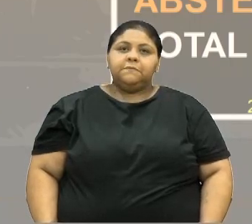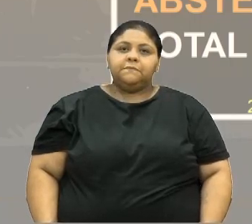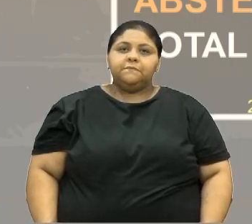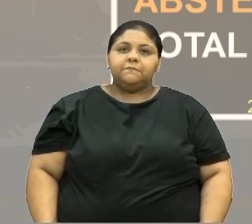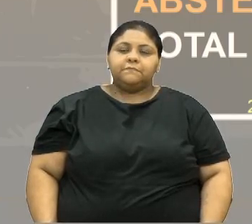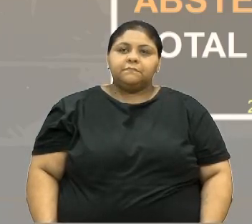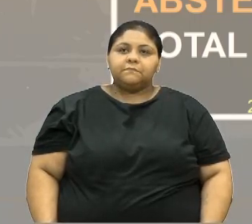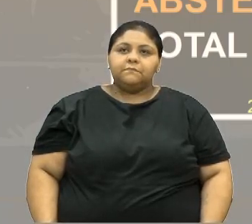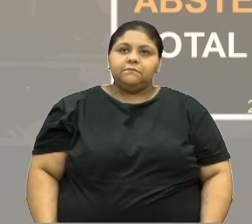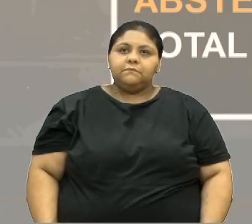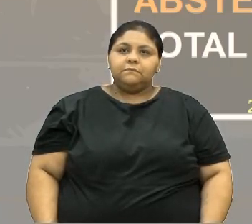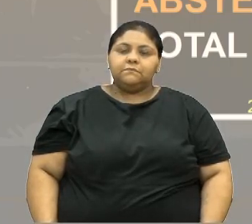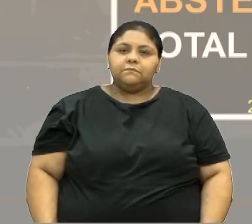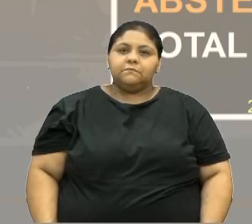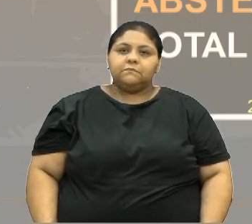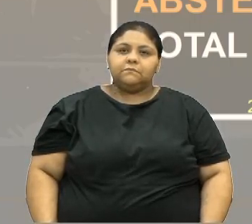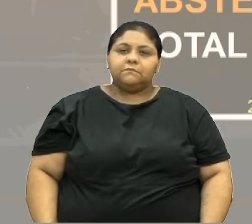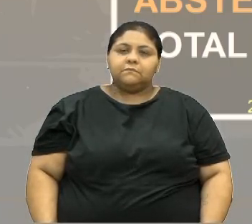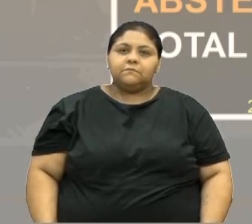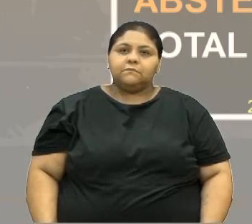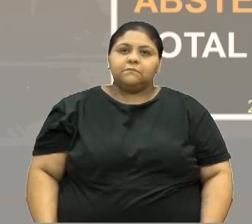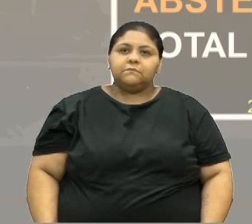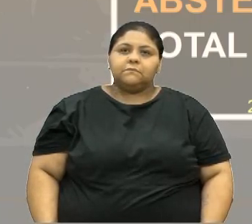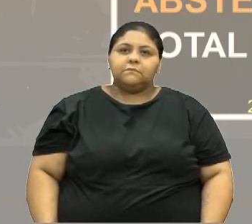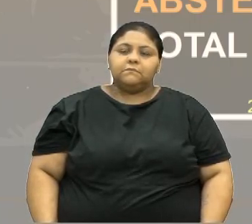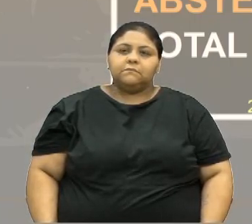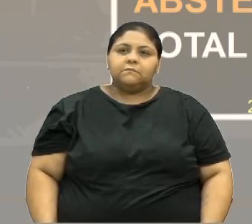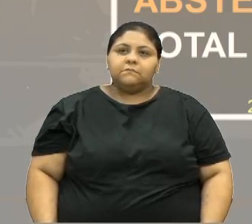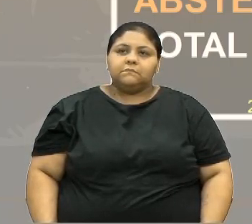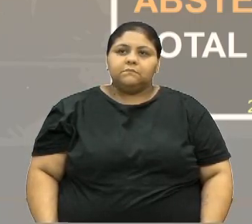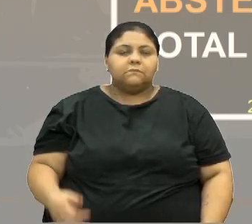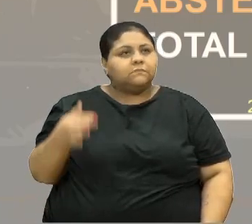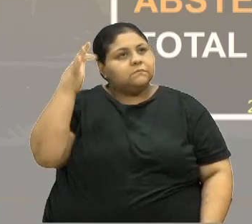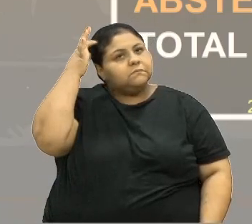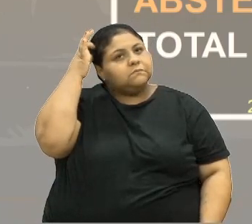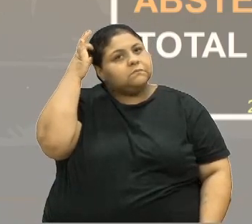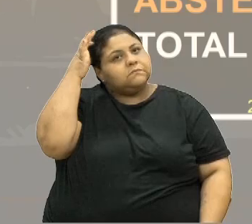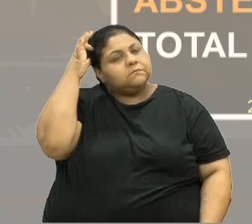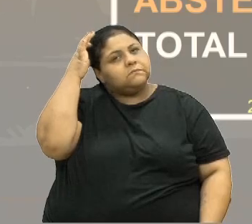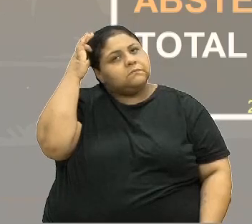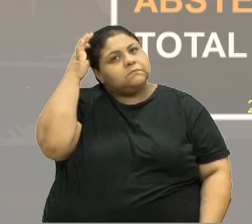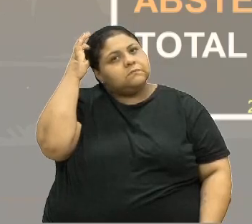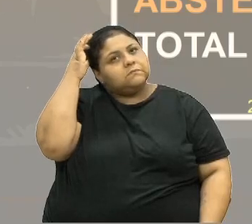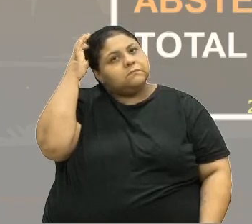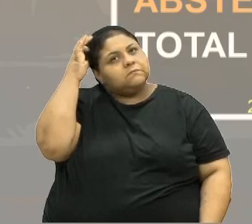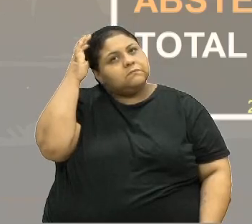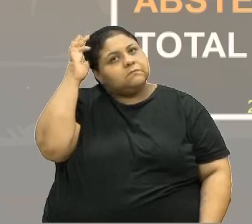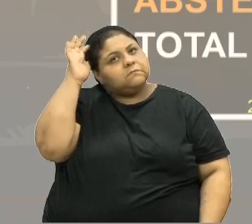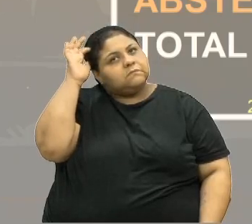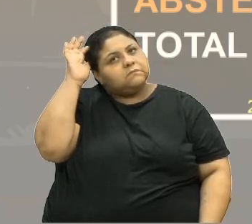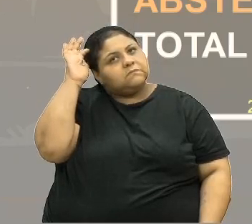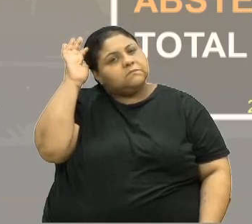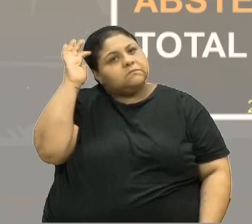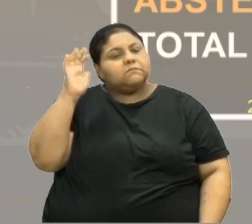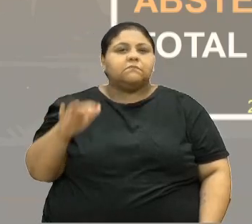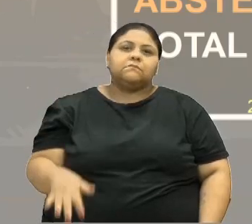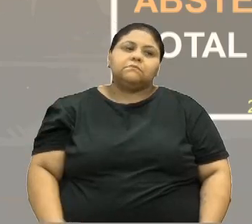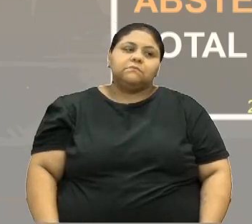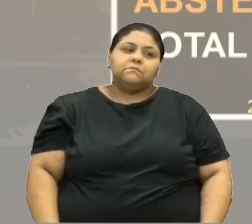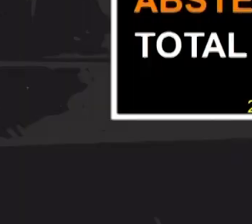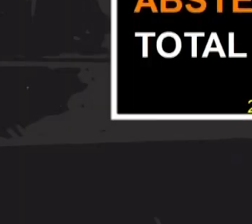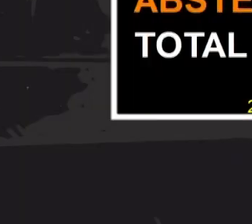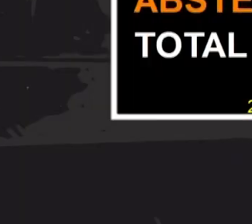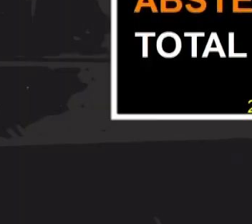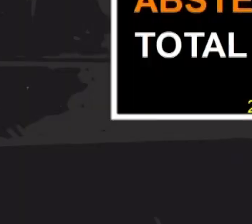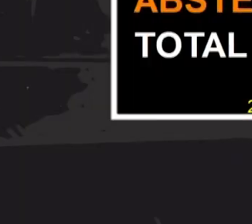sim. Vereador Velocino, vota sim. Vereador Bortola, vota sim, presidente.